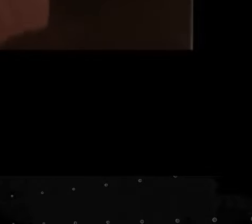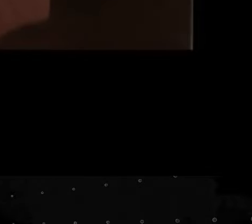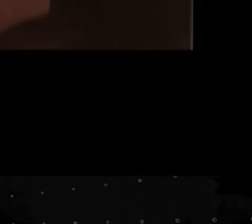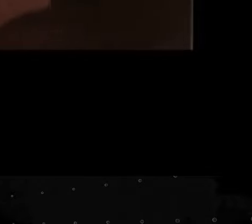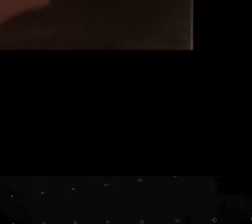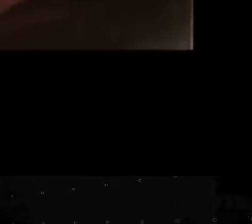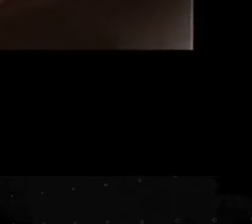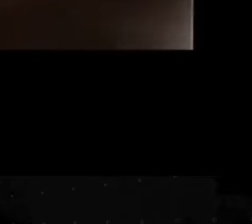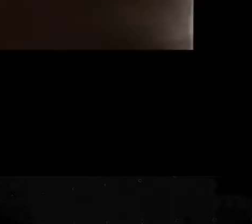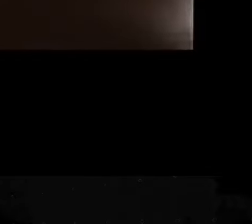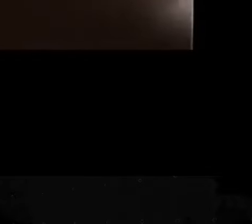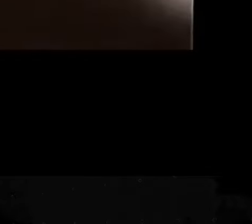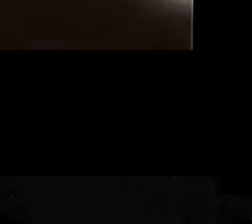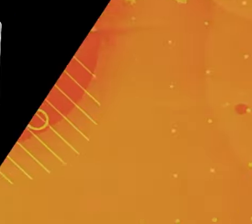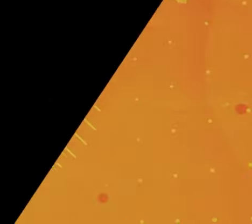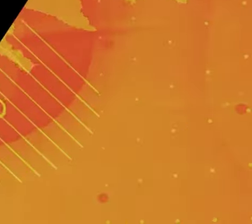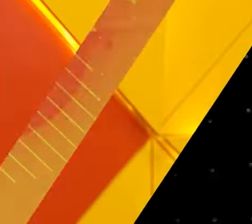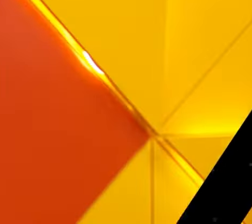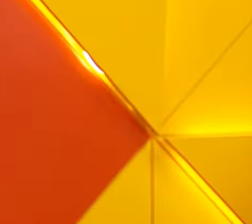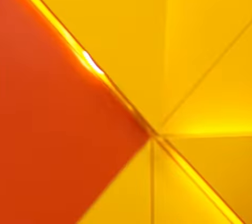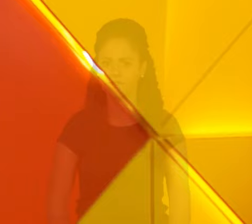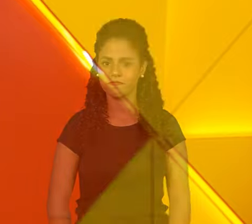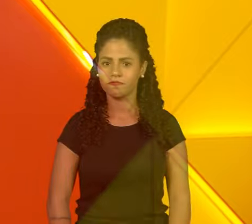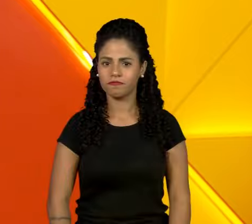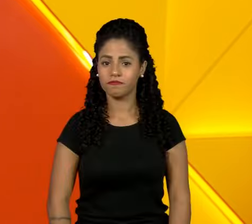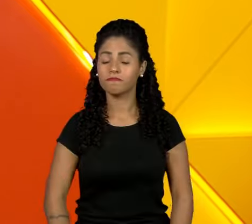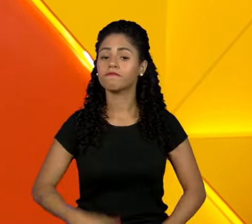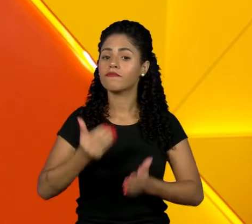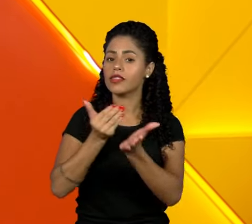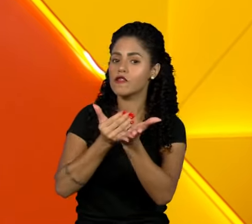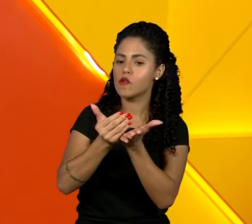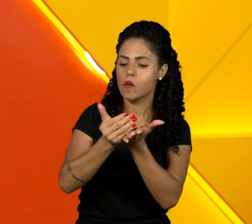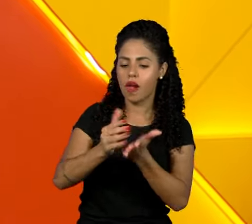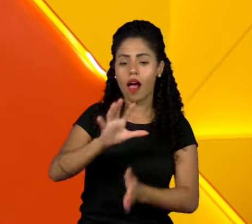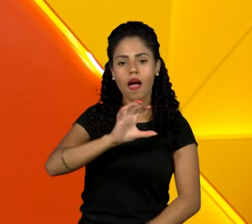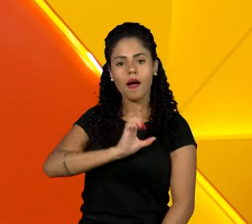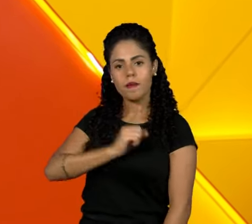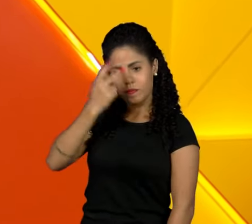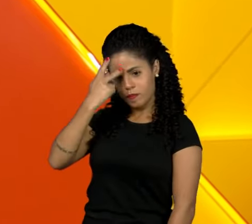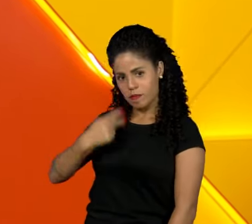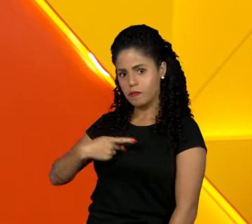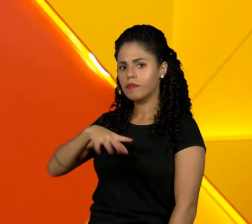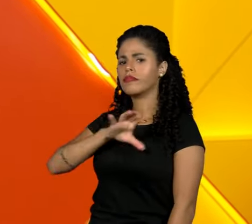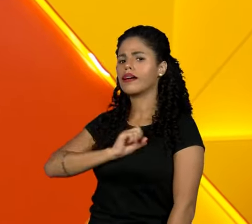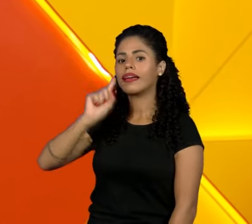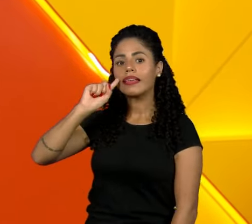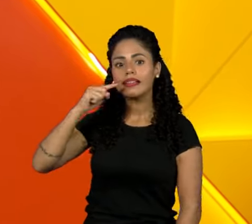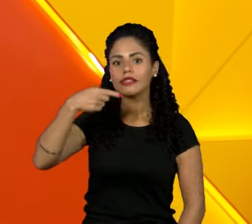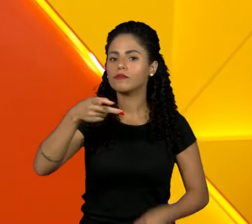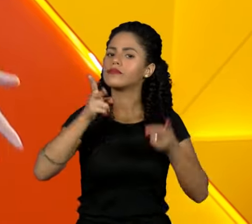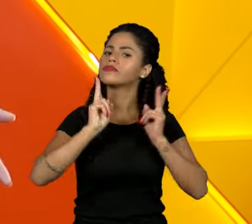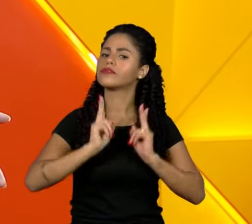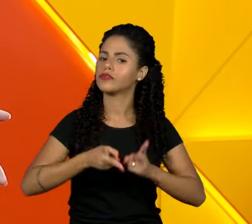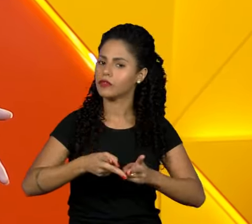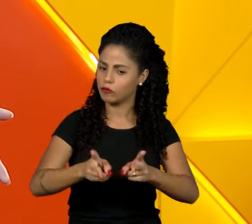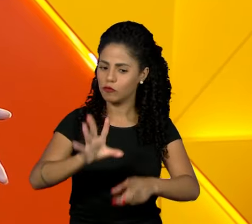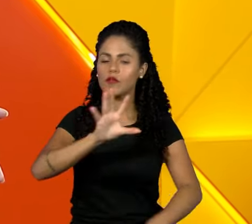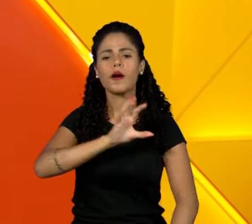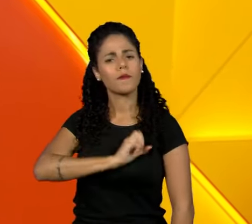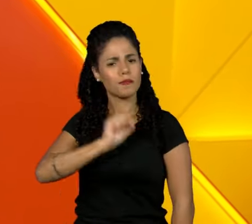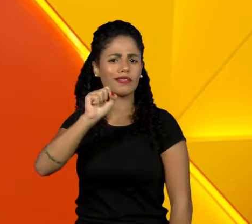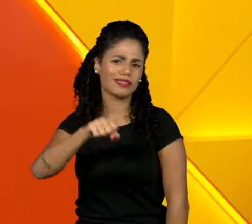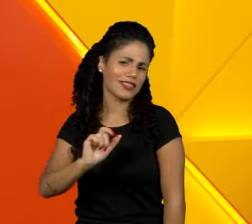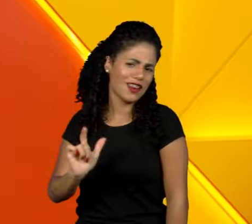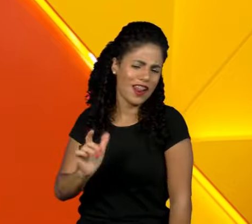Que roubaram de mim. E a gente começou falando de amor próprio e daqui a pouco a gente vai continuar falando de amor,